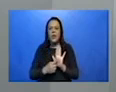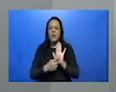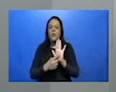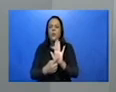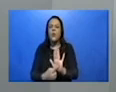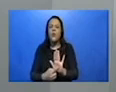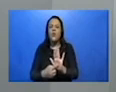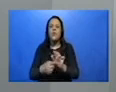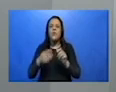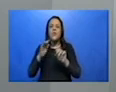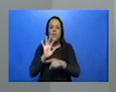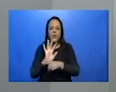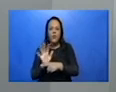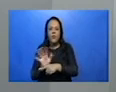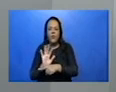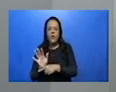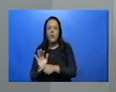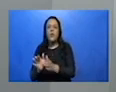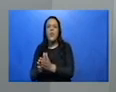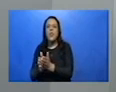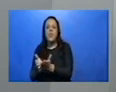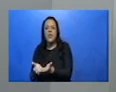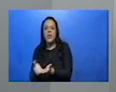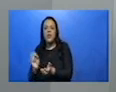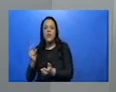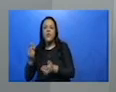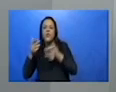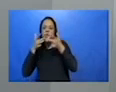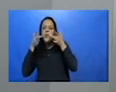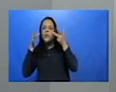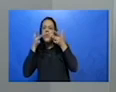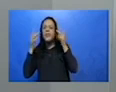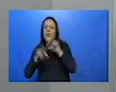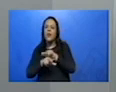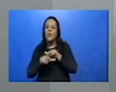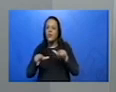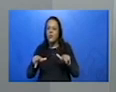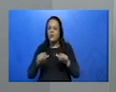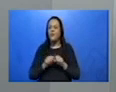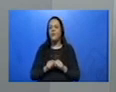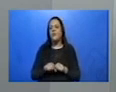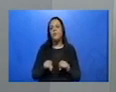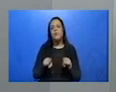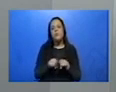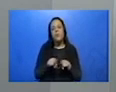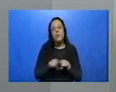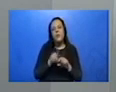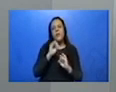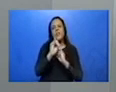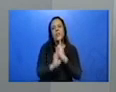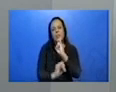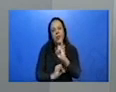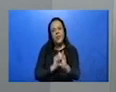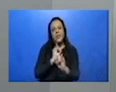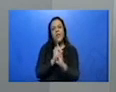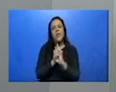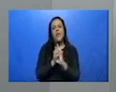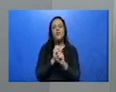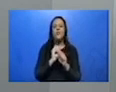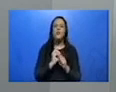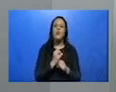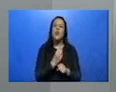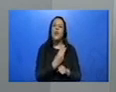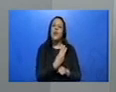uma avaliação. E na internet também, tá? Tanto sites, jornais online,